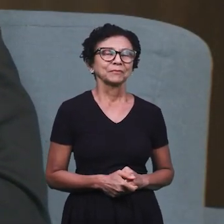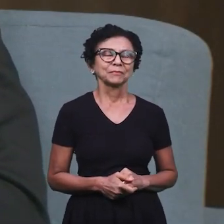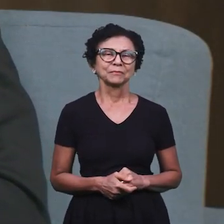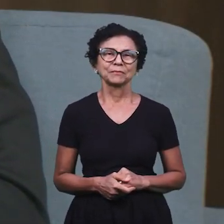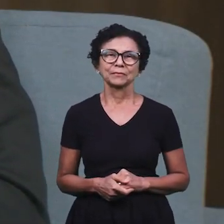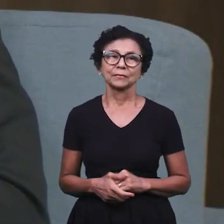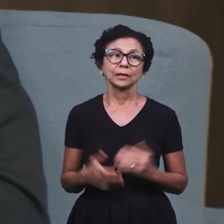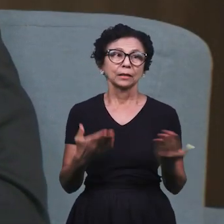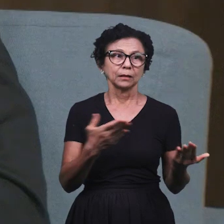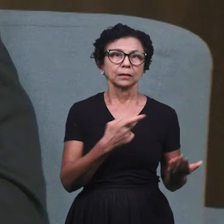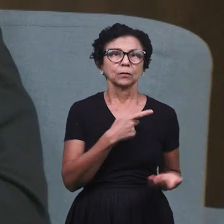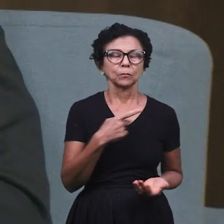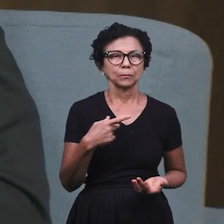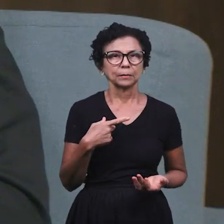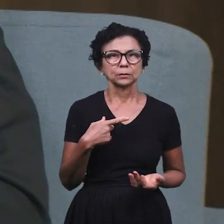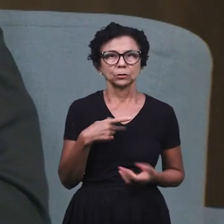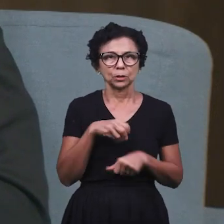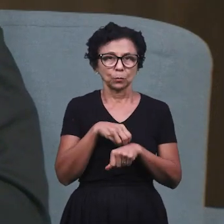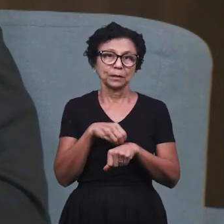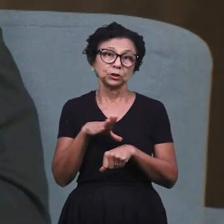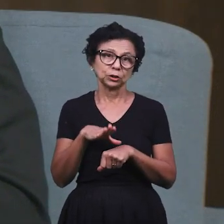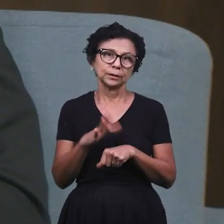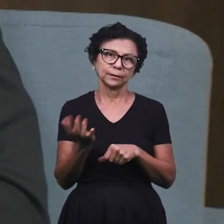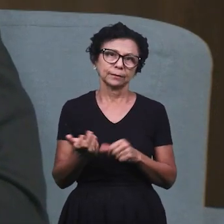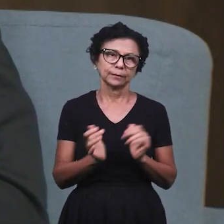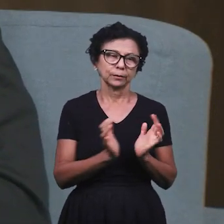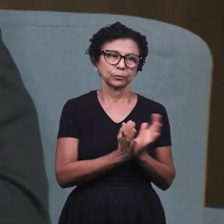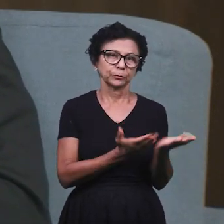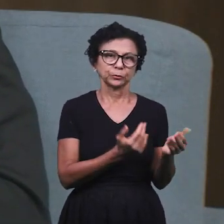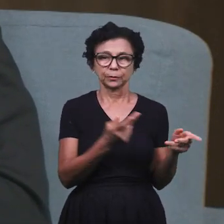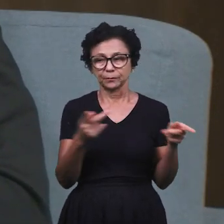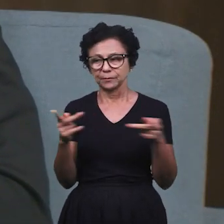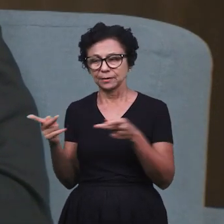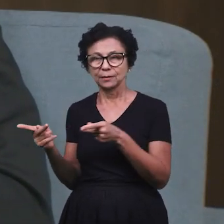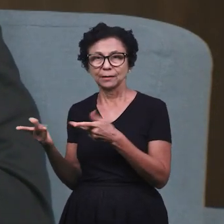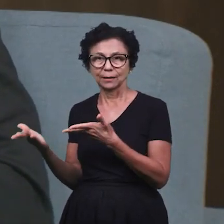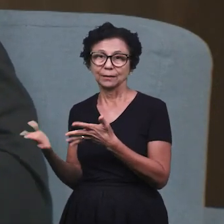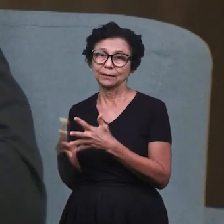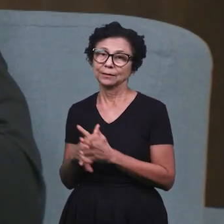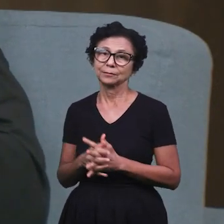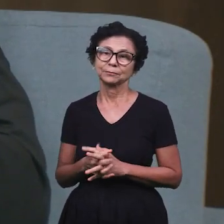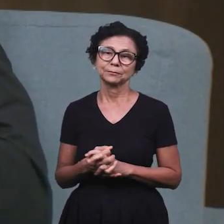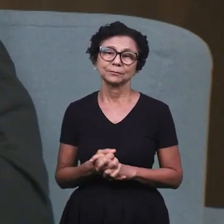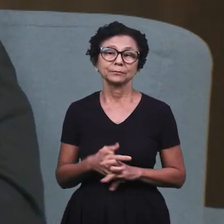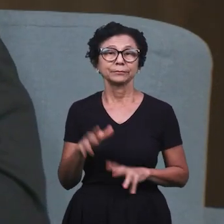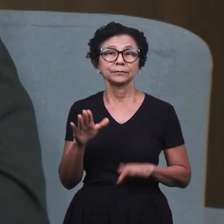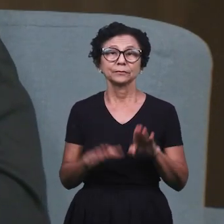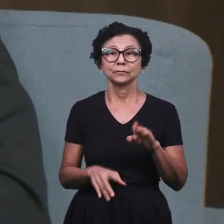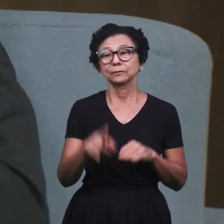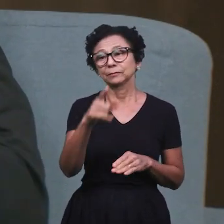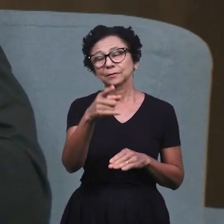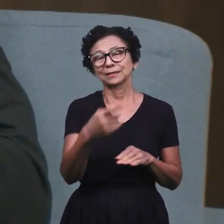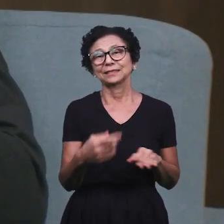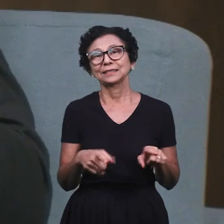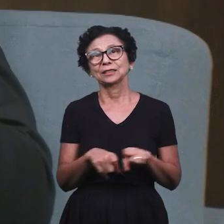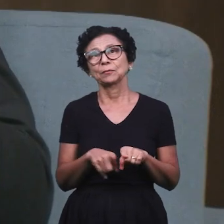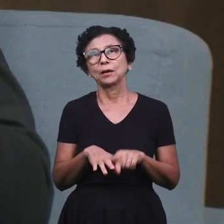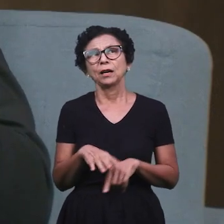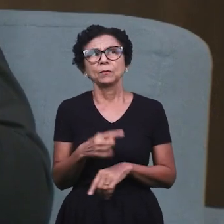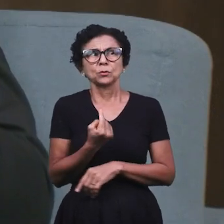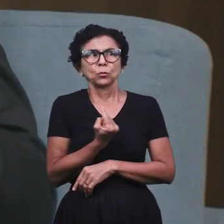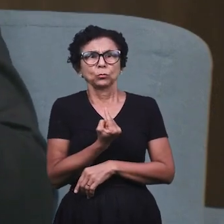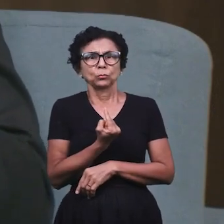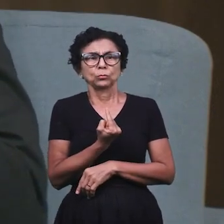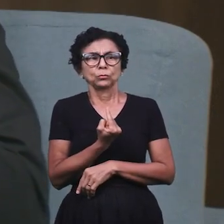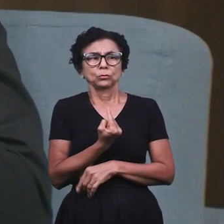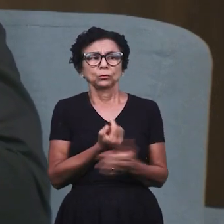O pastor Fernando falou do trabalho de visitas do grupo de jovens da sua igreja. E quem sabe você até... eu sou o único jovem